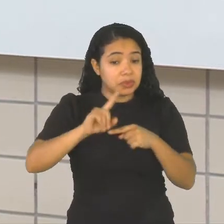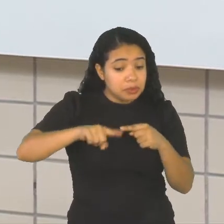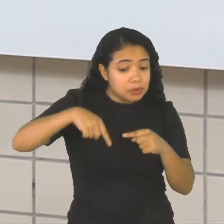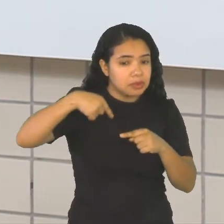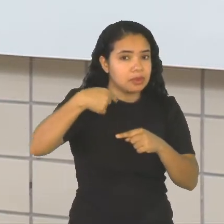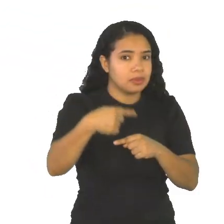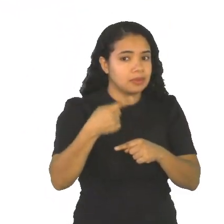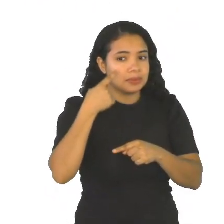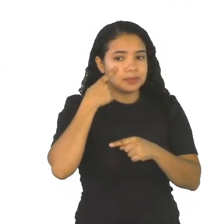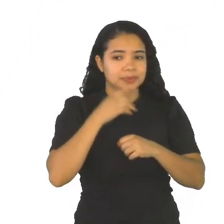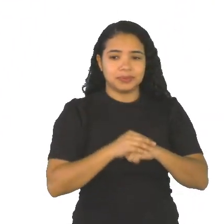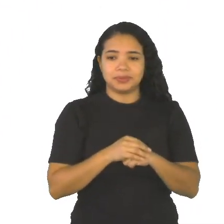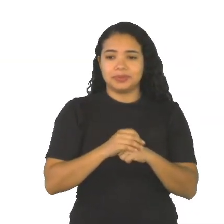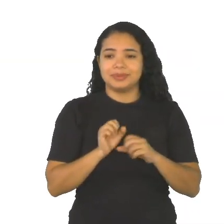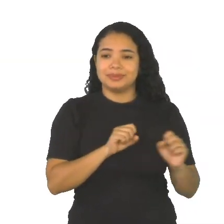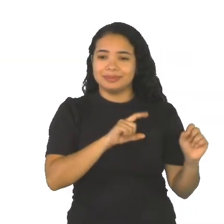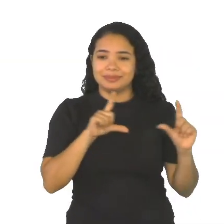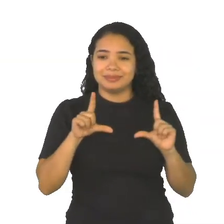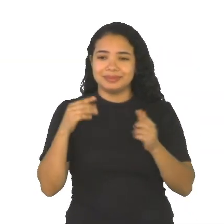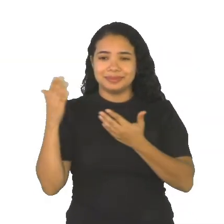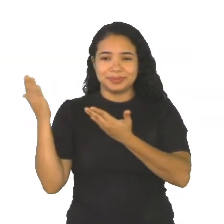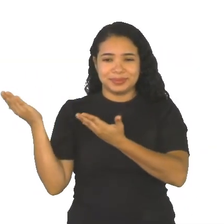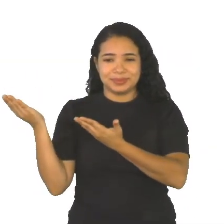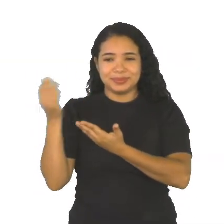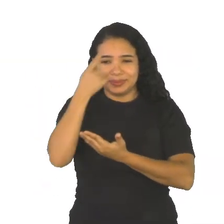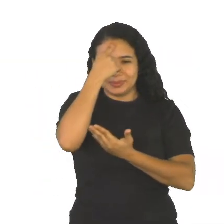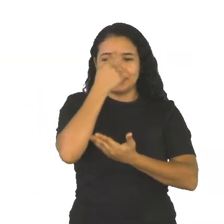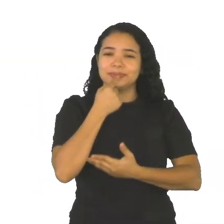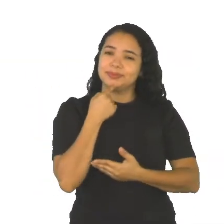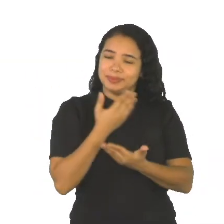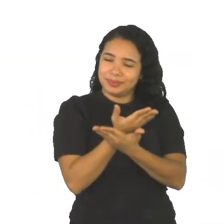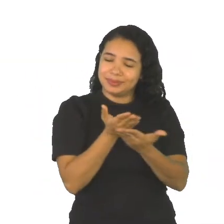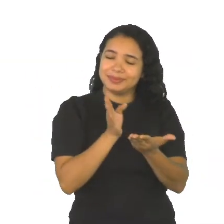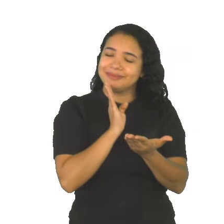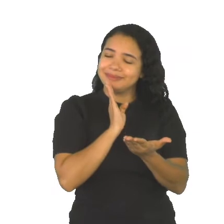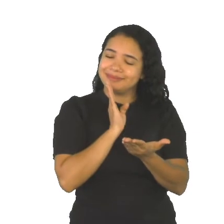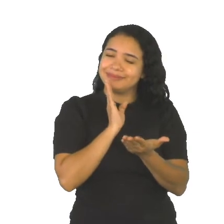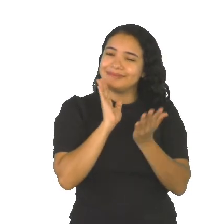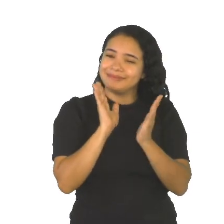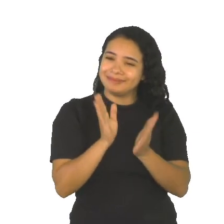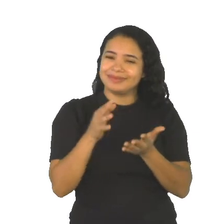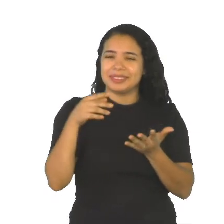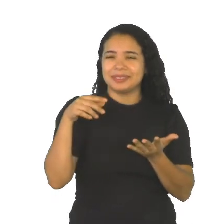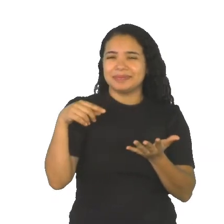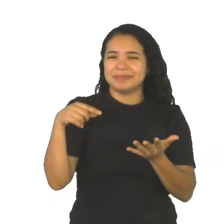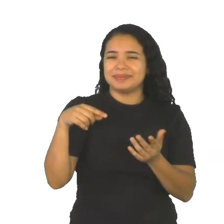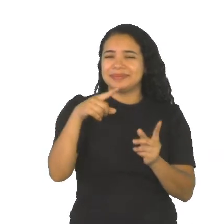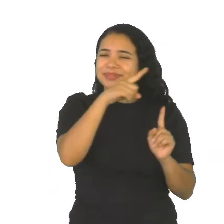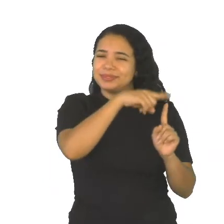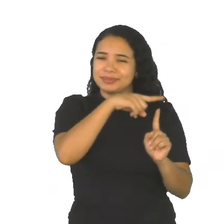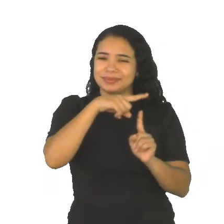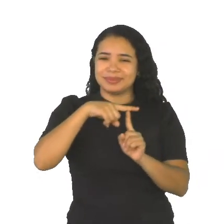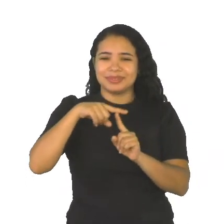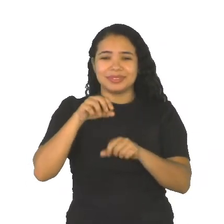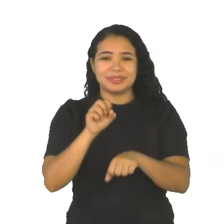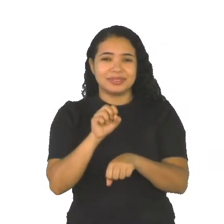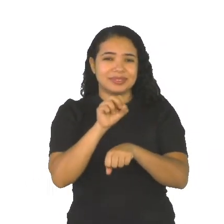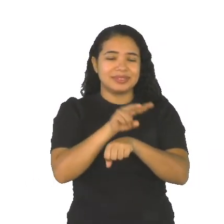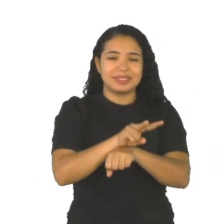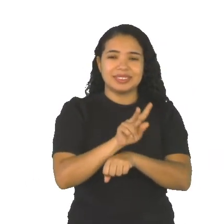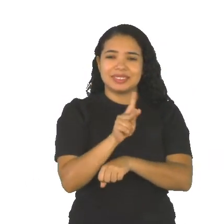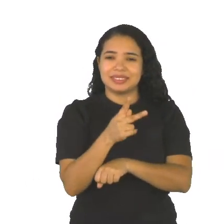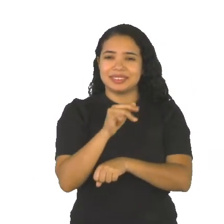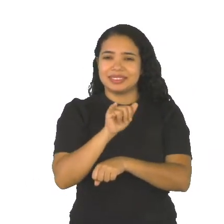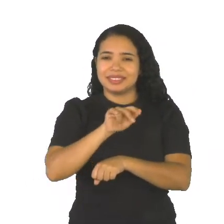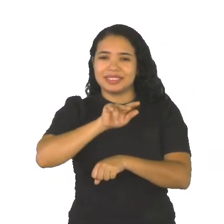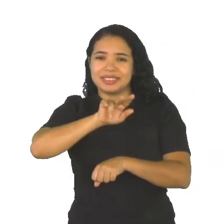capítulos. Lá na tela de vocês, essa imagem vocês já conhecem, é uma imagem que tem vários vírus. O vírus da HIV, da hepatite,